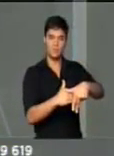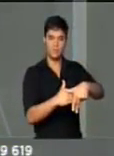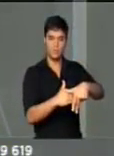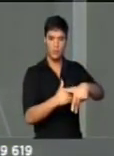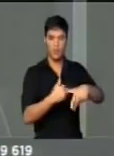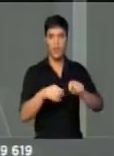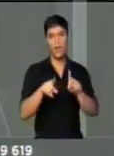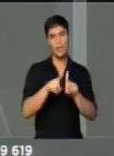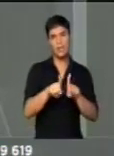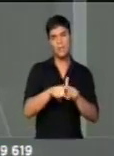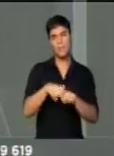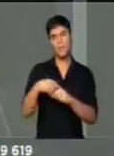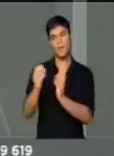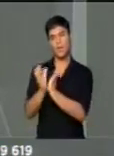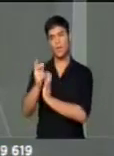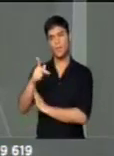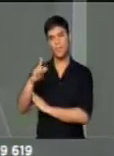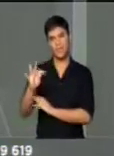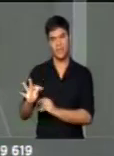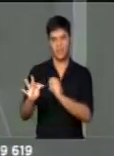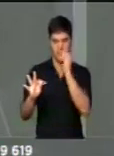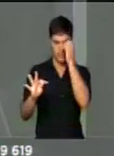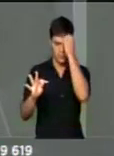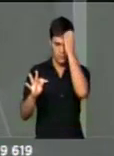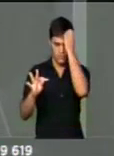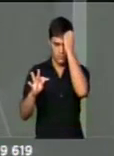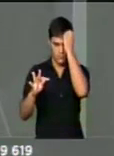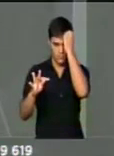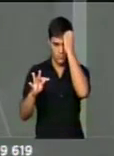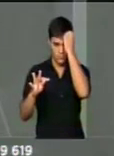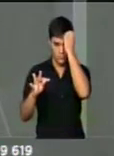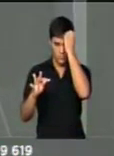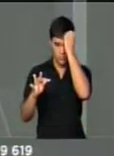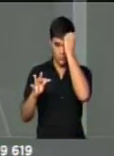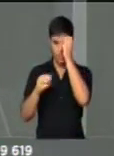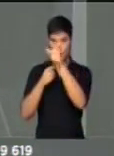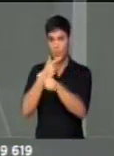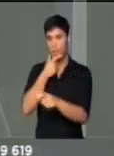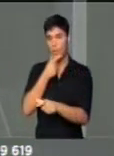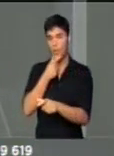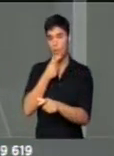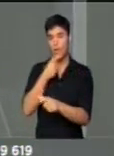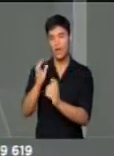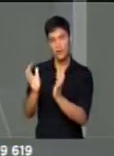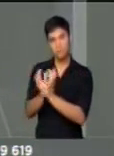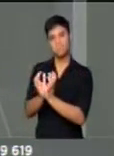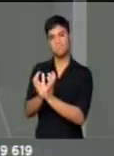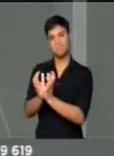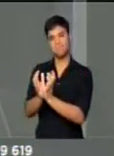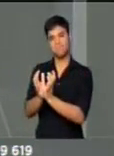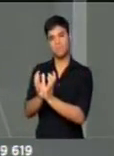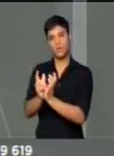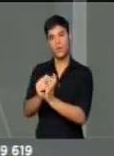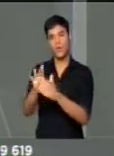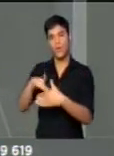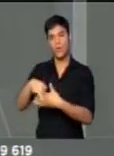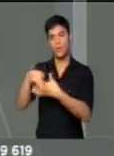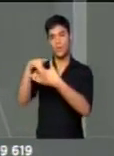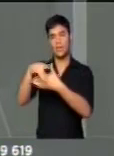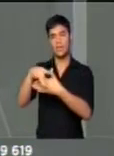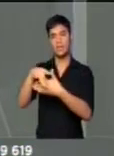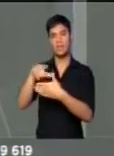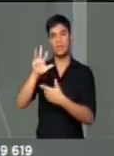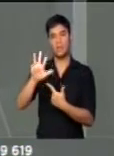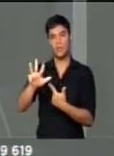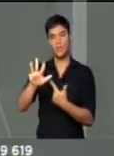que tem no Partido dos Trabalhadores, o carro-chefe desse governo, através do presidente Lula, da presidente Dilma